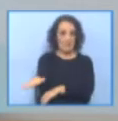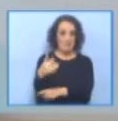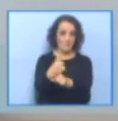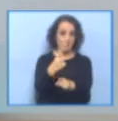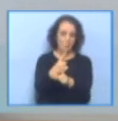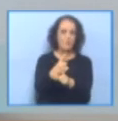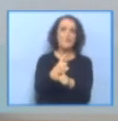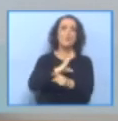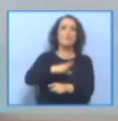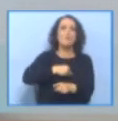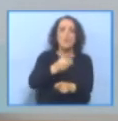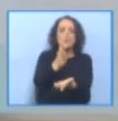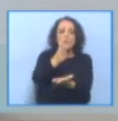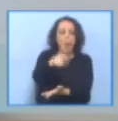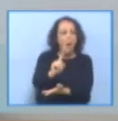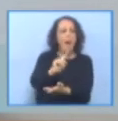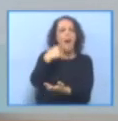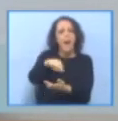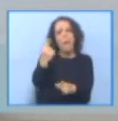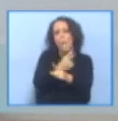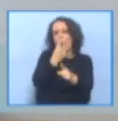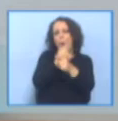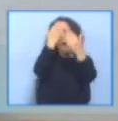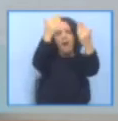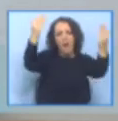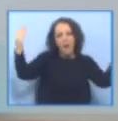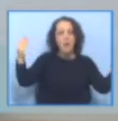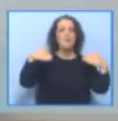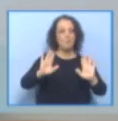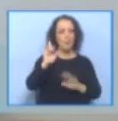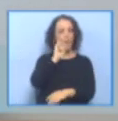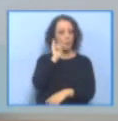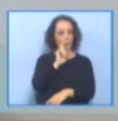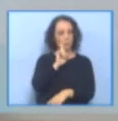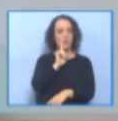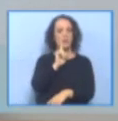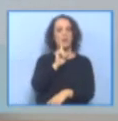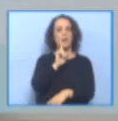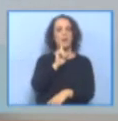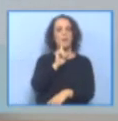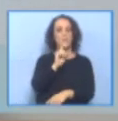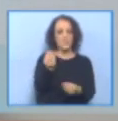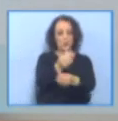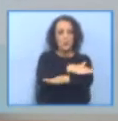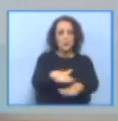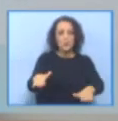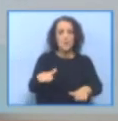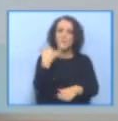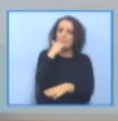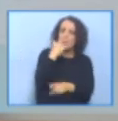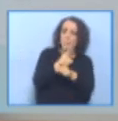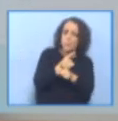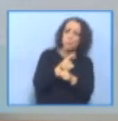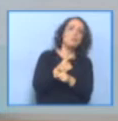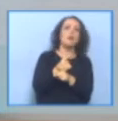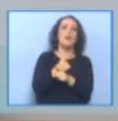há mais no mundo. E também é muito importante ver que os miúdos também são felizes ali, não